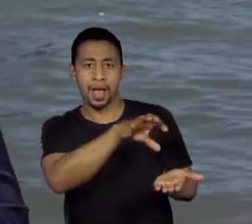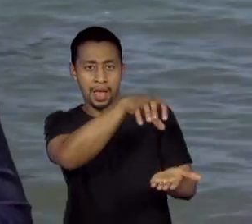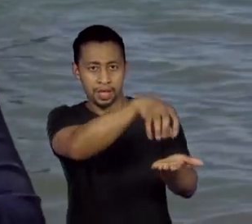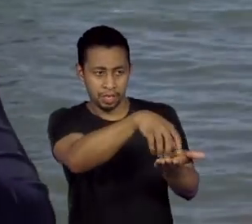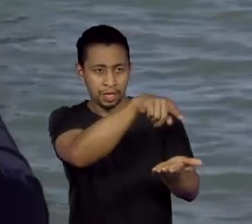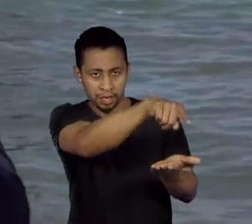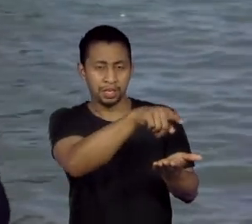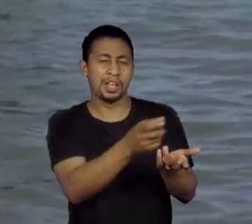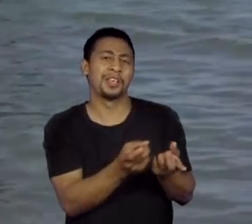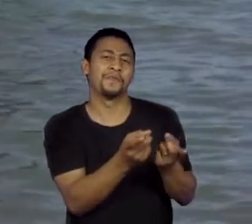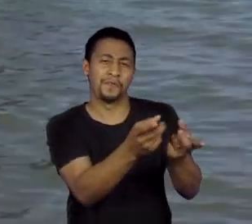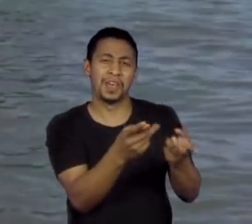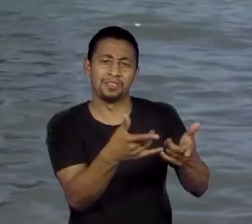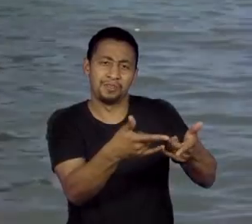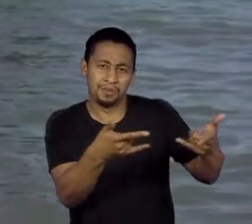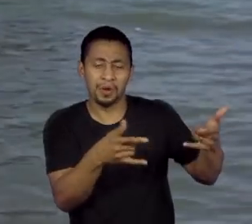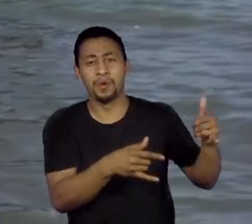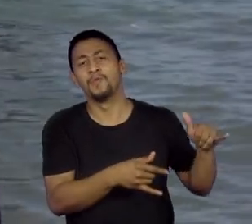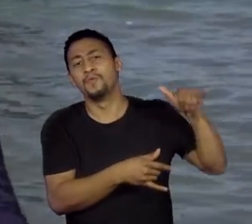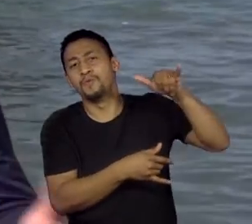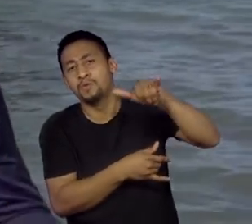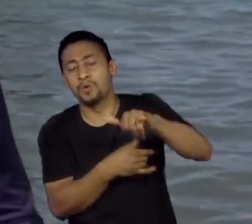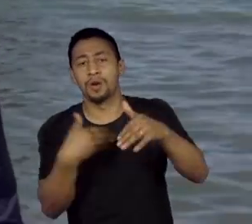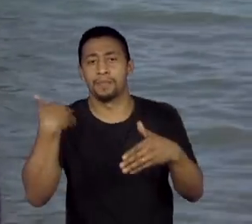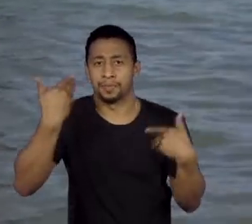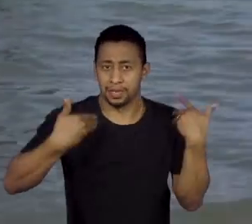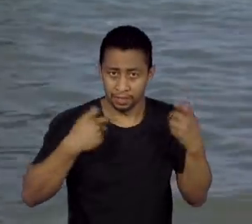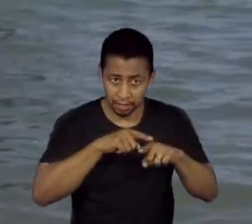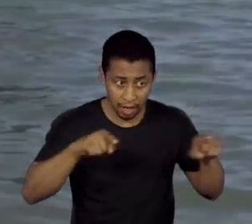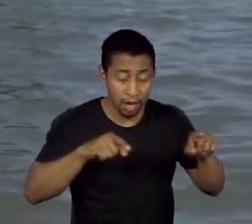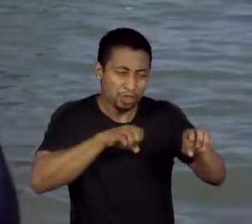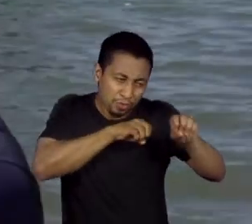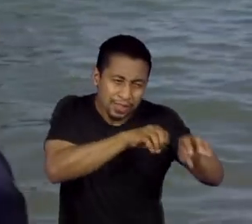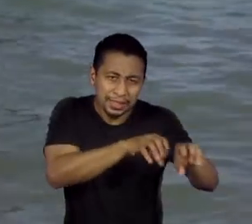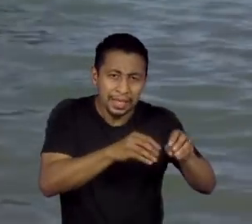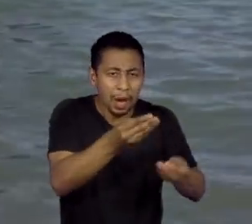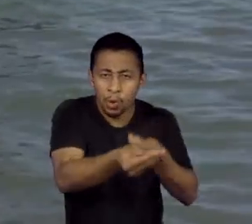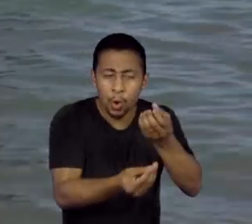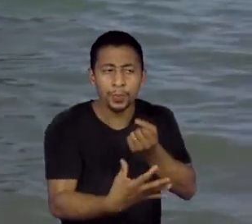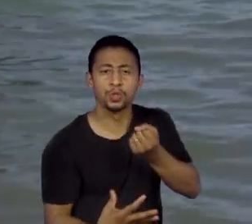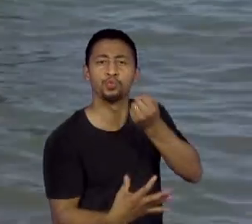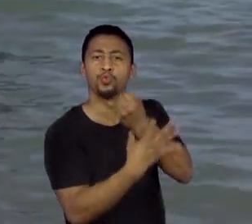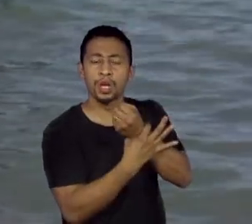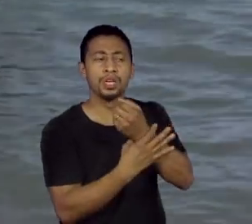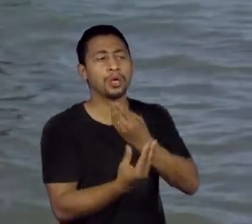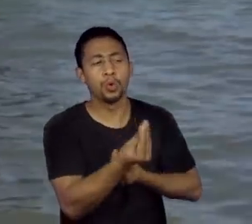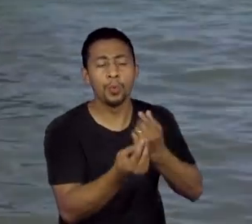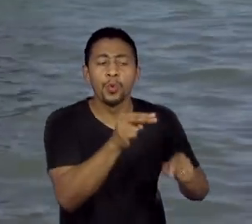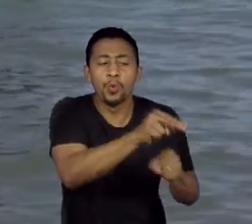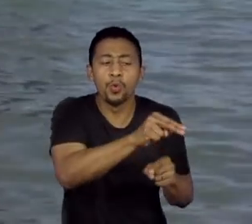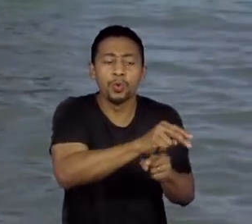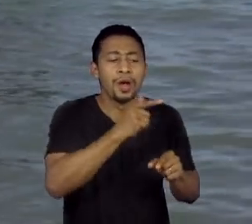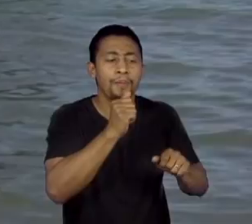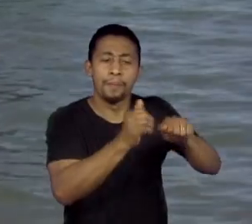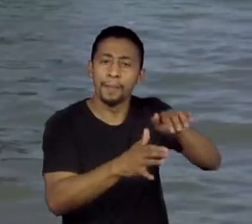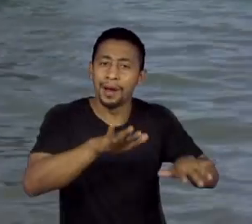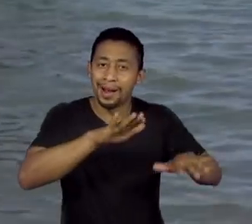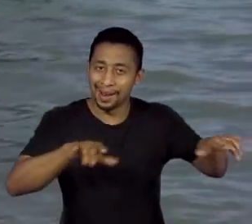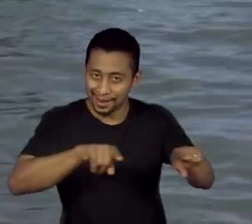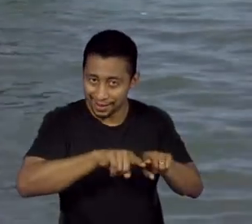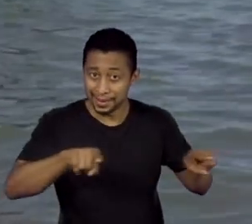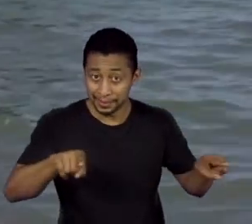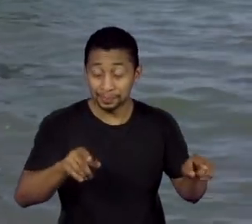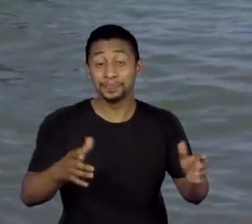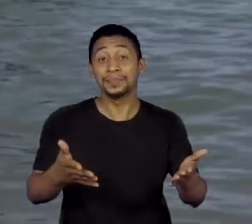às normas de avistagem, quanto à legislação de proteção aos cetáceos, questões de segurança no mar, através da Capitania dos Portos, mas